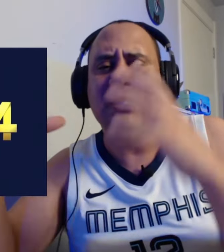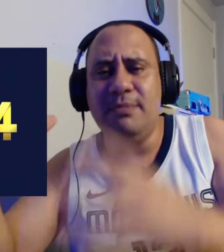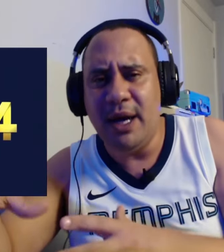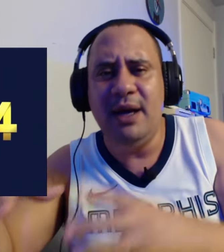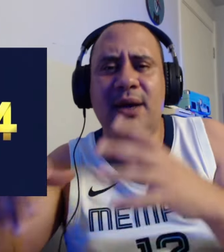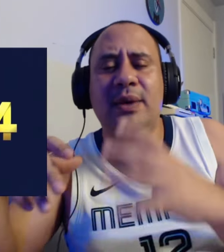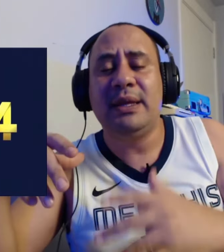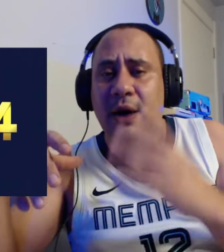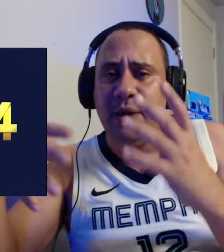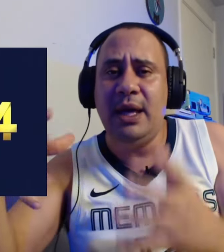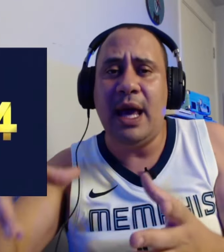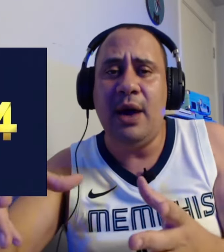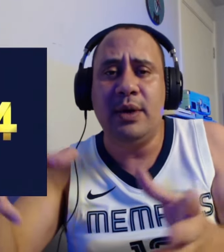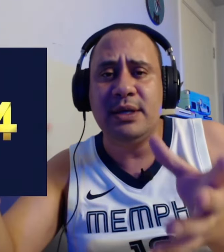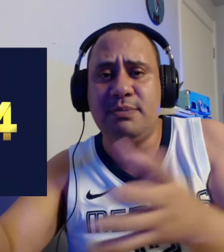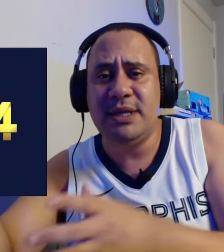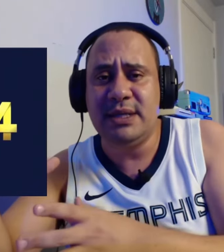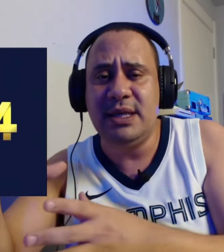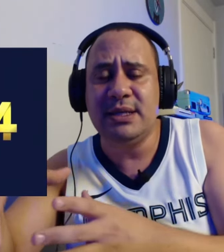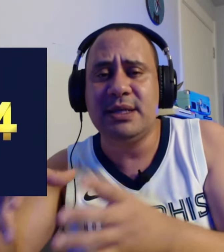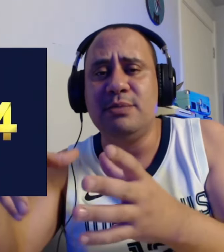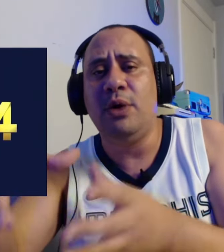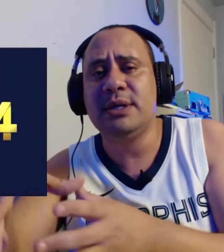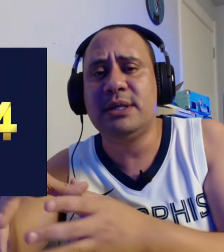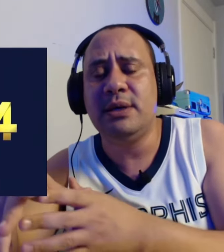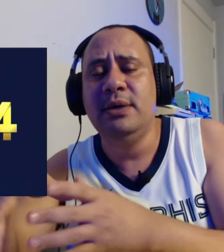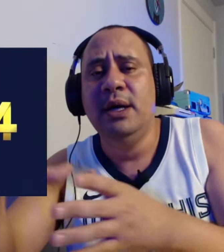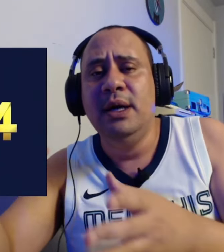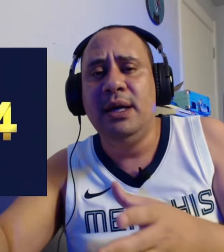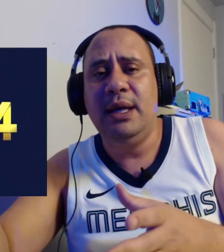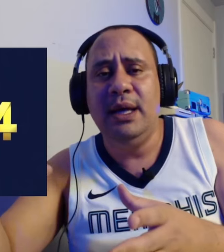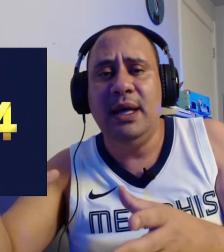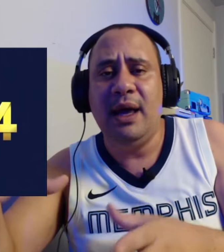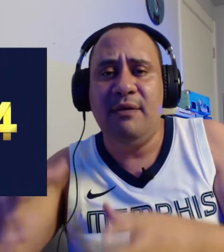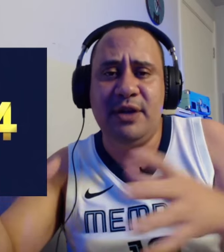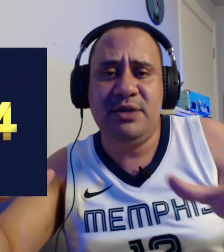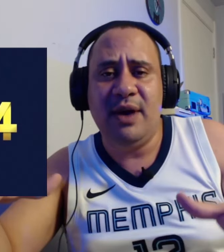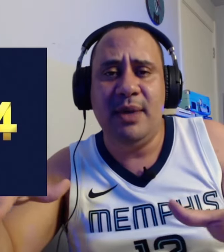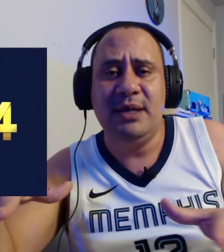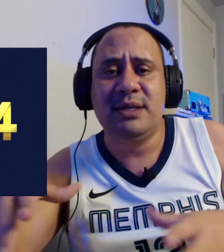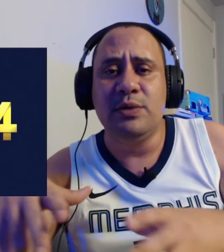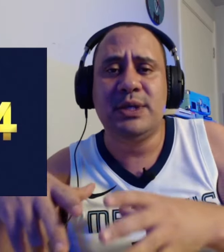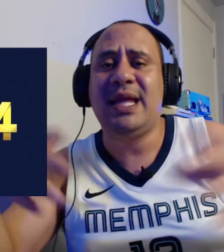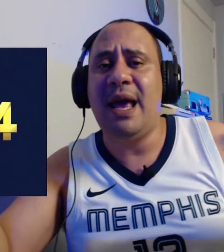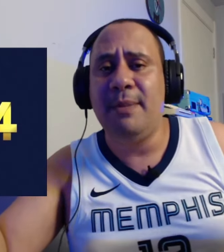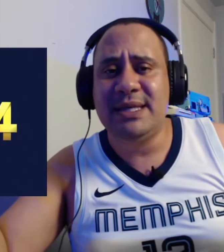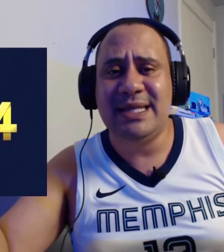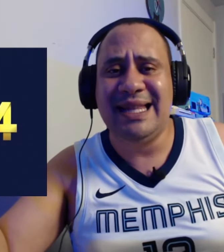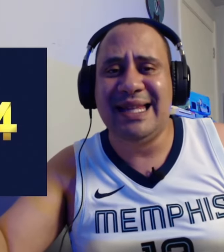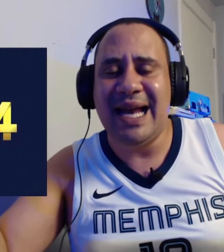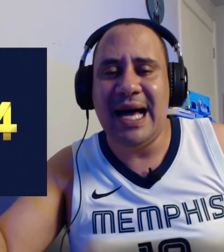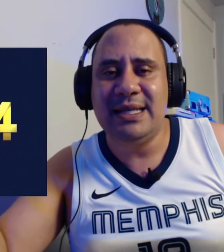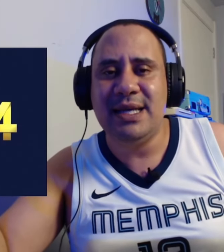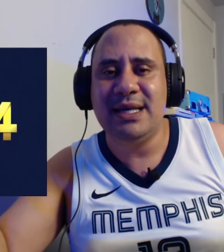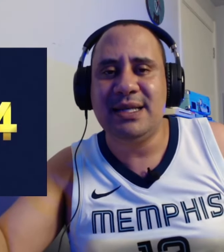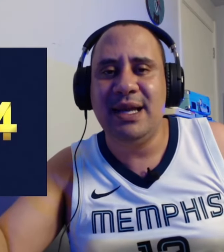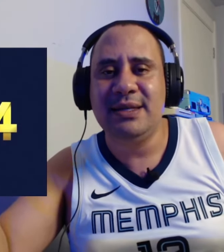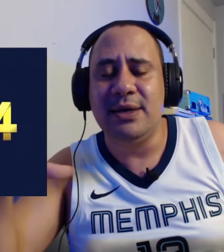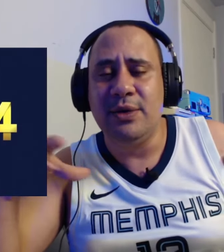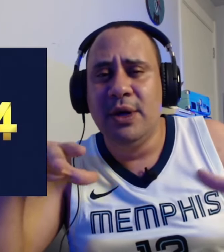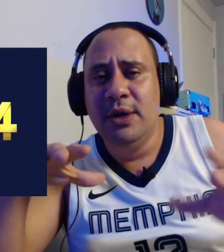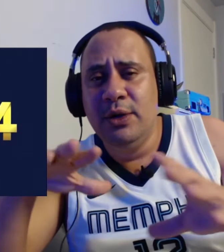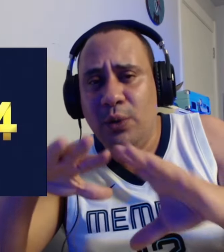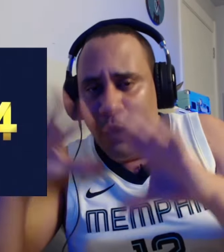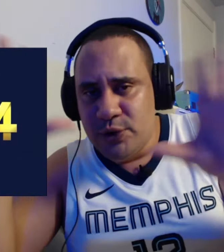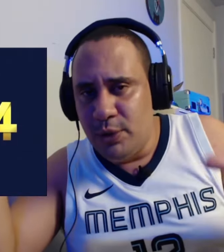do desemprego e tal, que é o que as pesquisas mostram que efetivamente são os temas centrais dessa